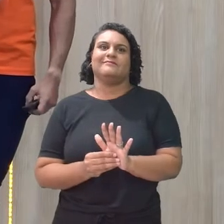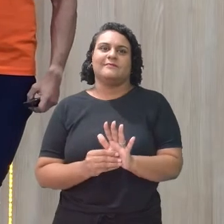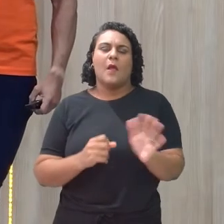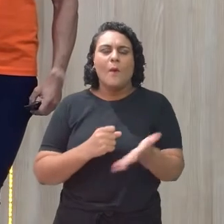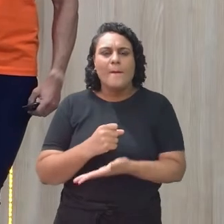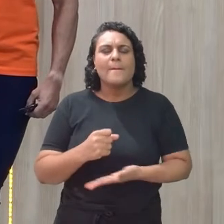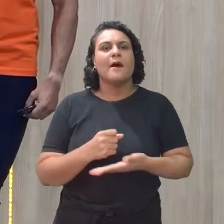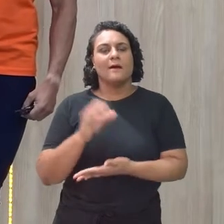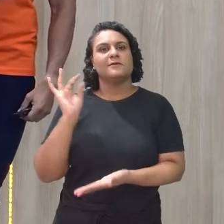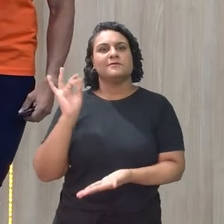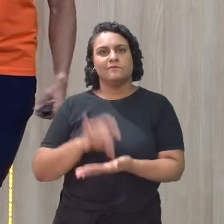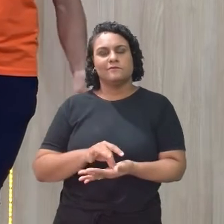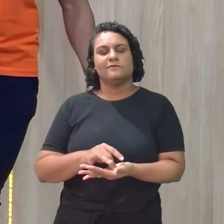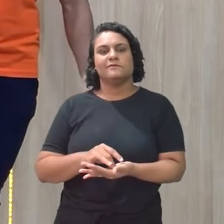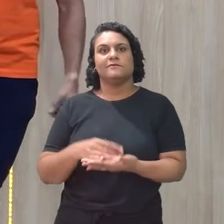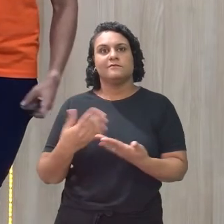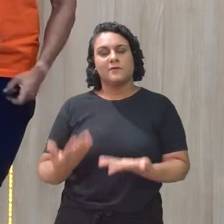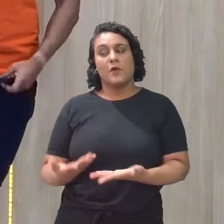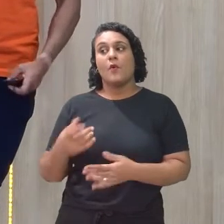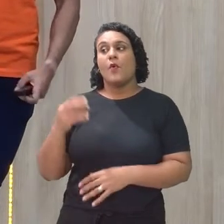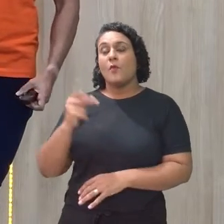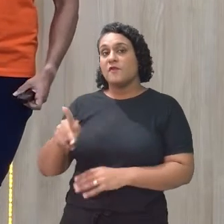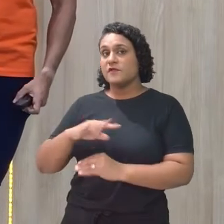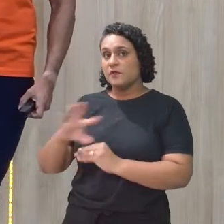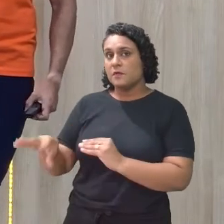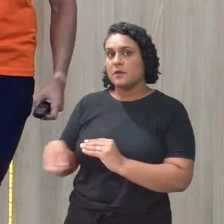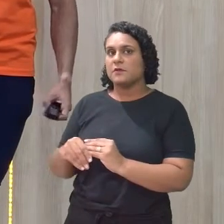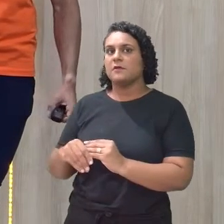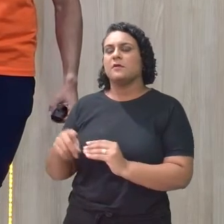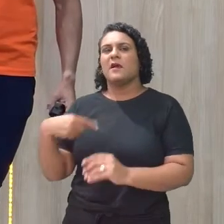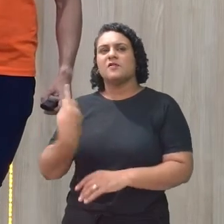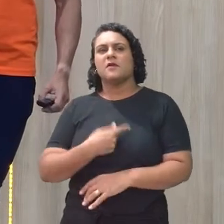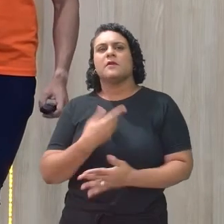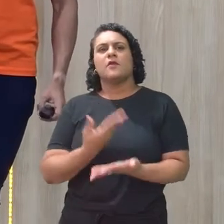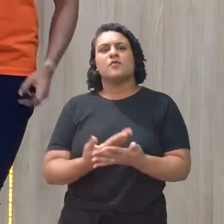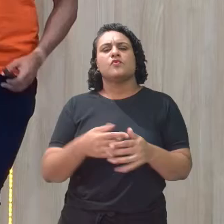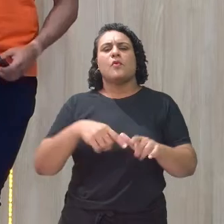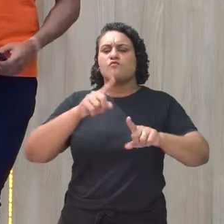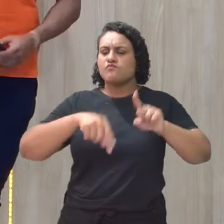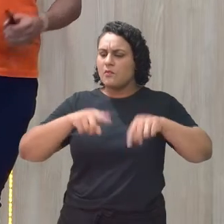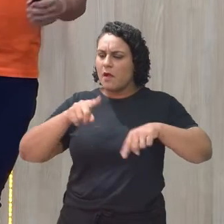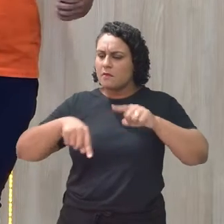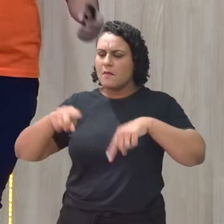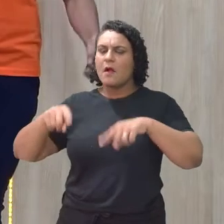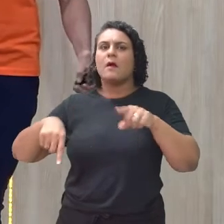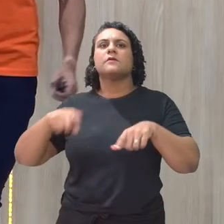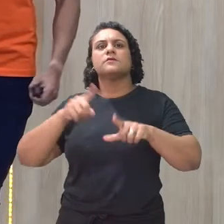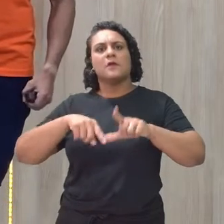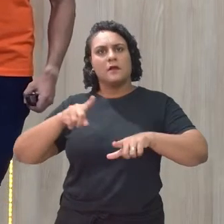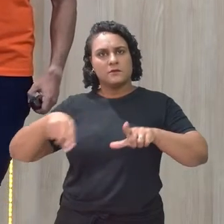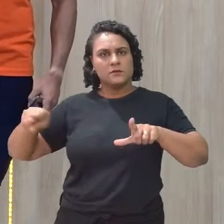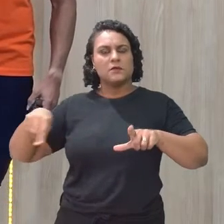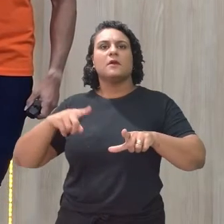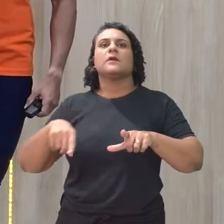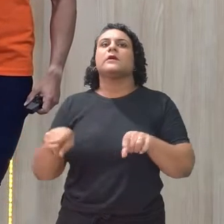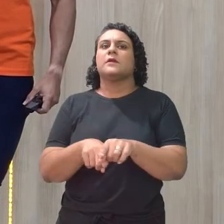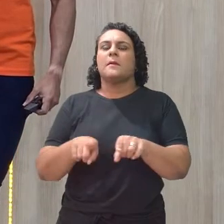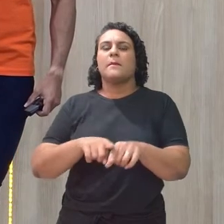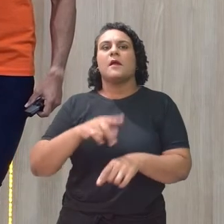Então, imagina aí, como o Tiago falou, né? A gente está estudando aí estatística, estamos estudando probabilidade, que você vai